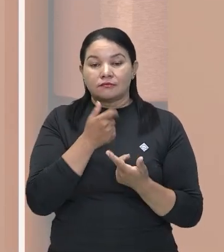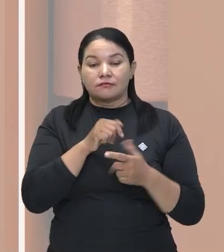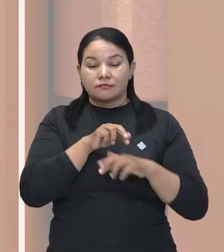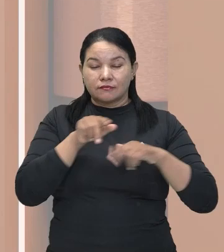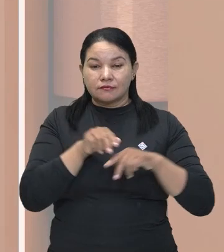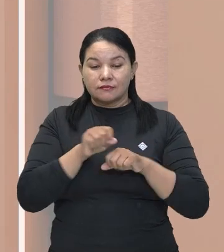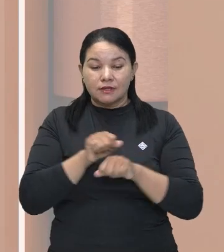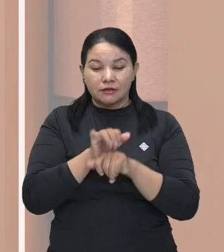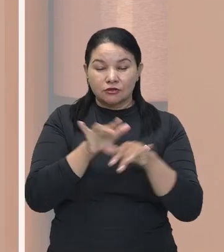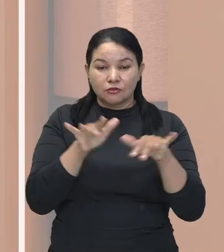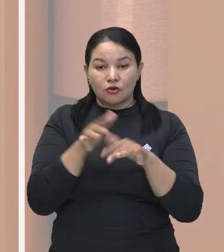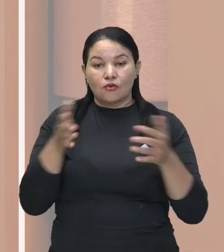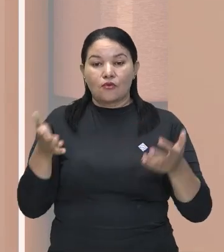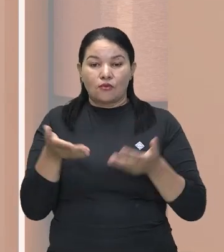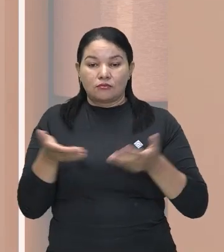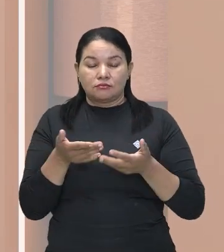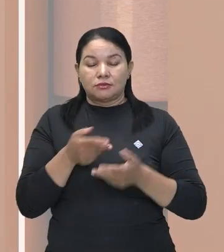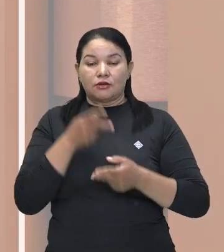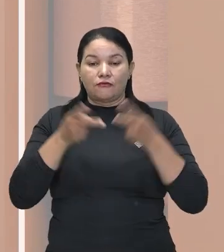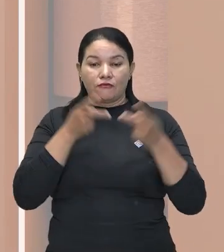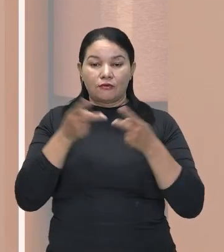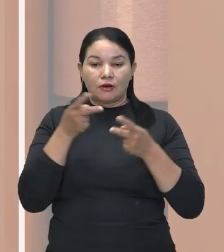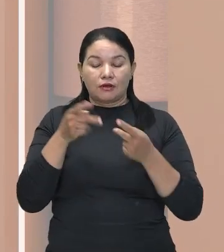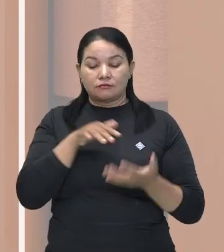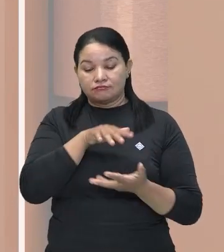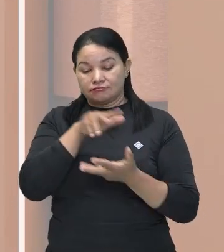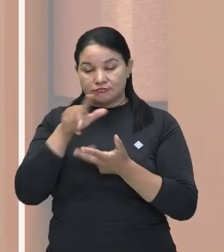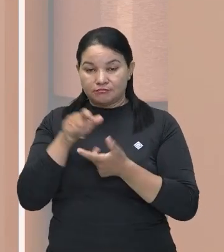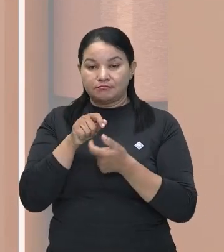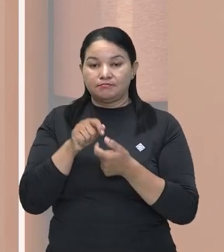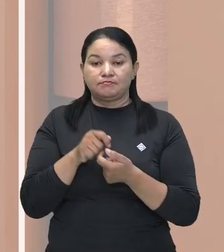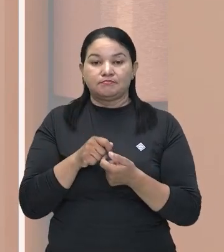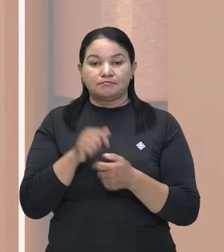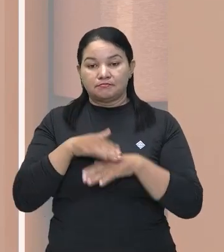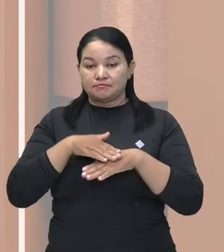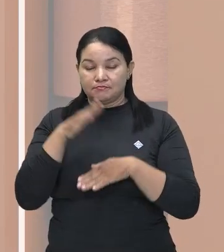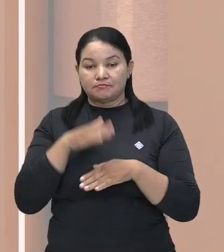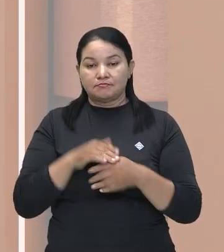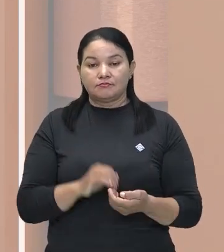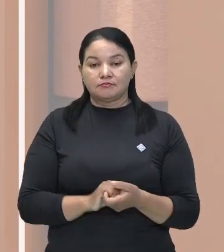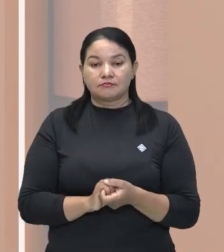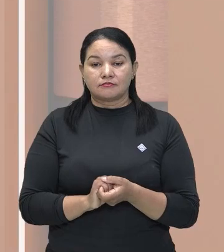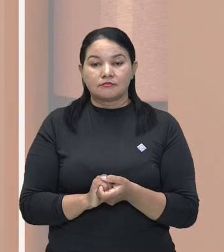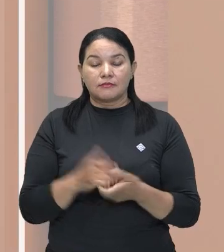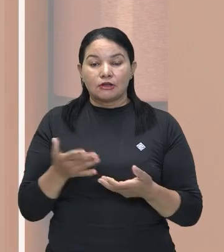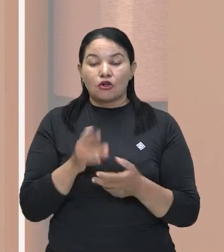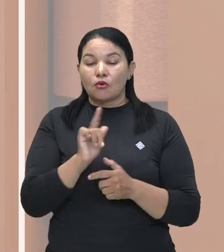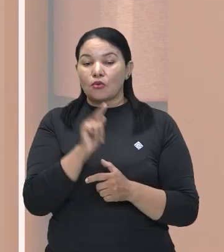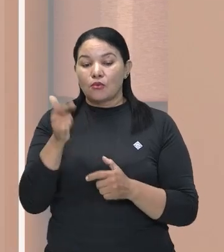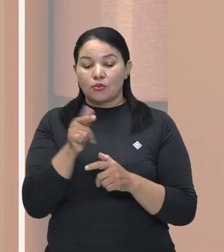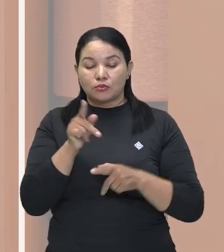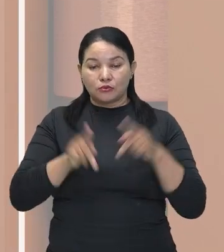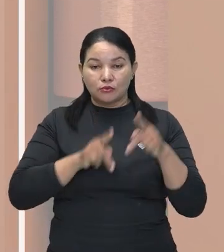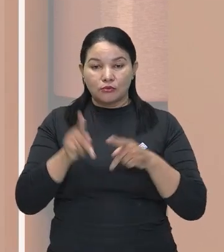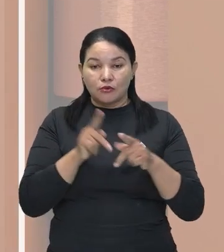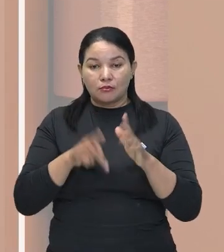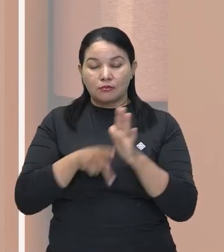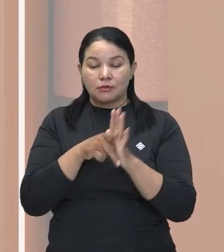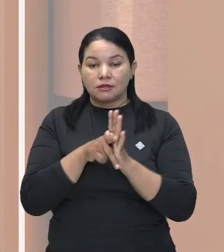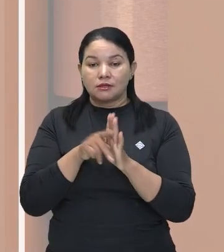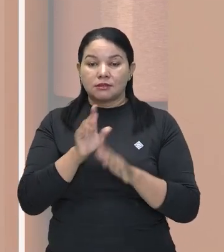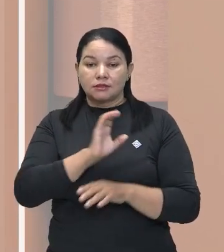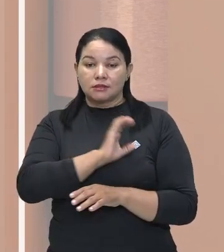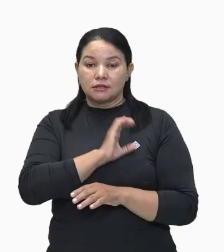ele acaba sendo um dos mais falados em nosso planeta. Falando agora um pouquinho de outro povo que faz parte do Canadá, a gente fala sobre